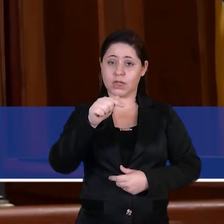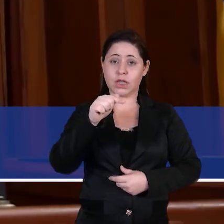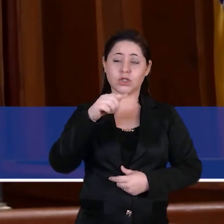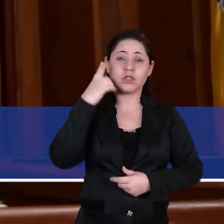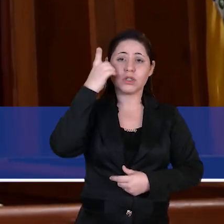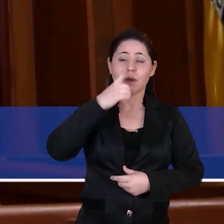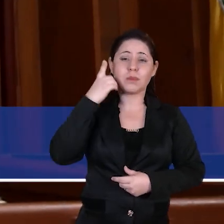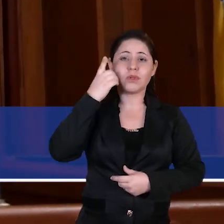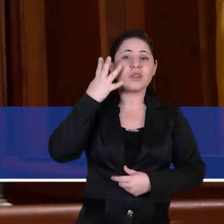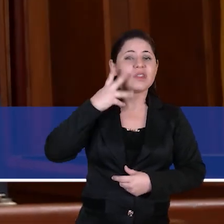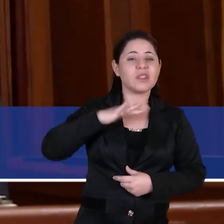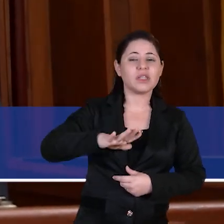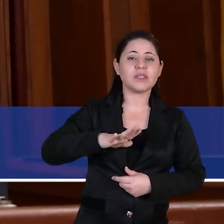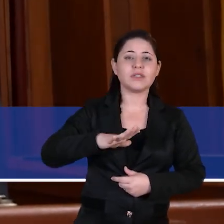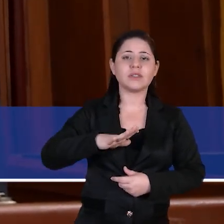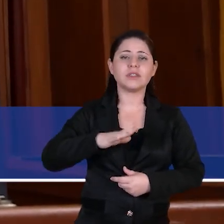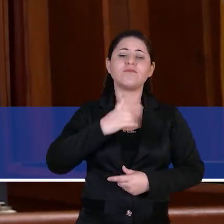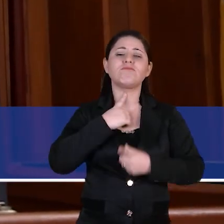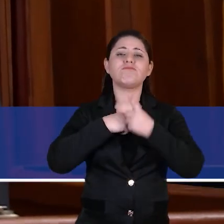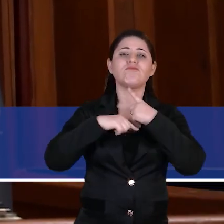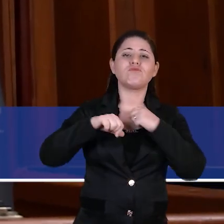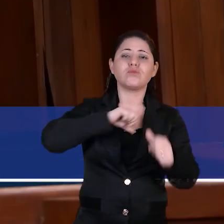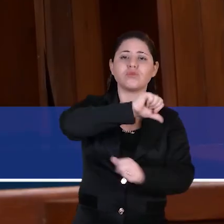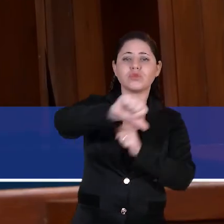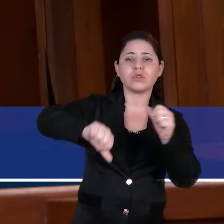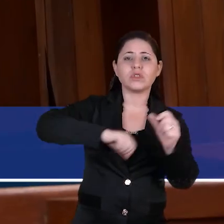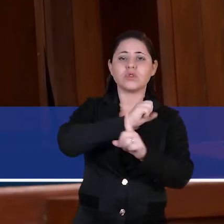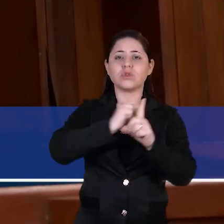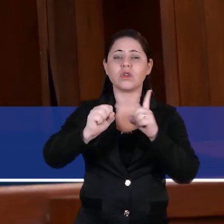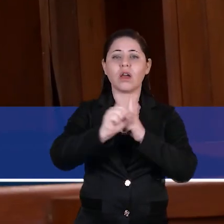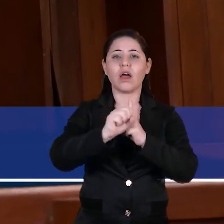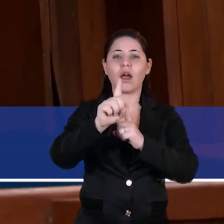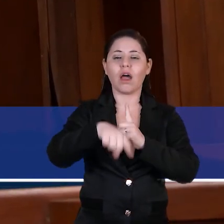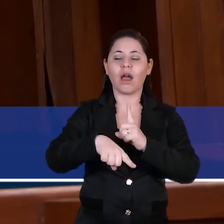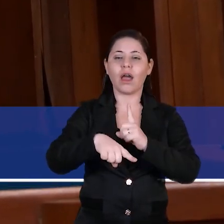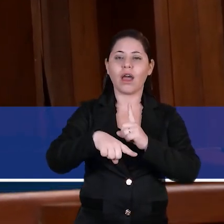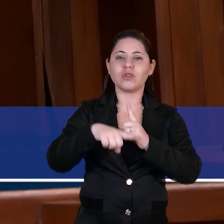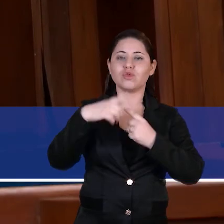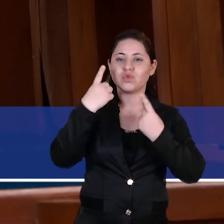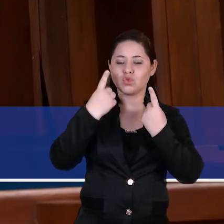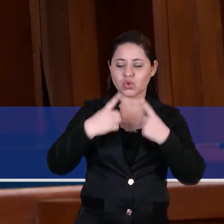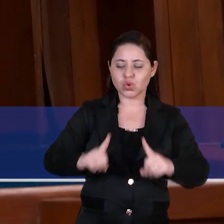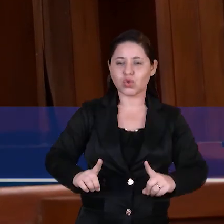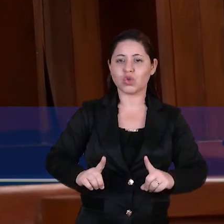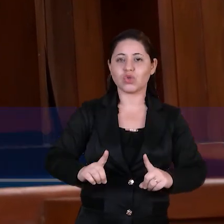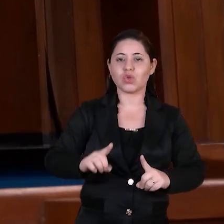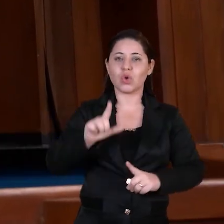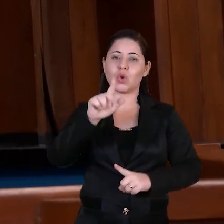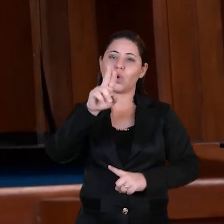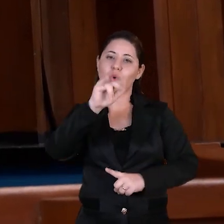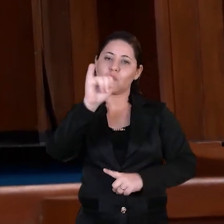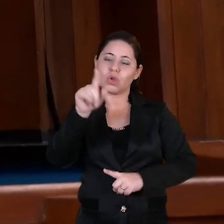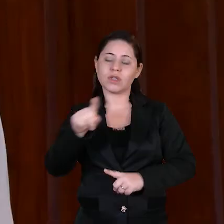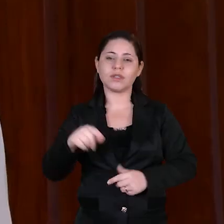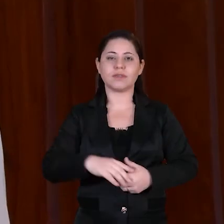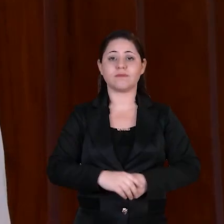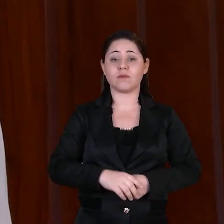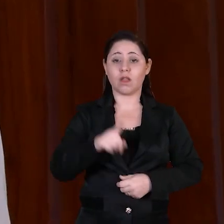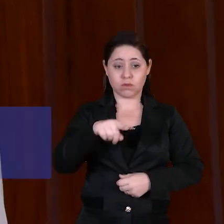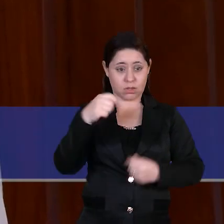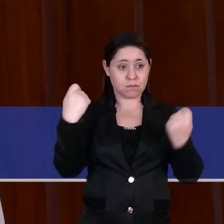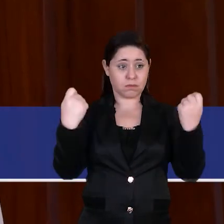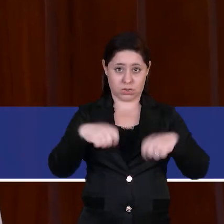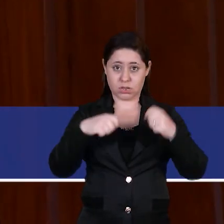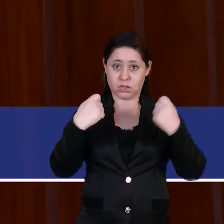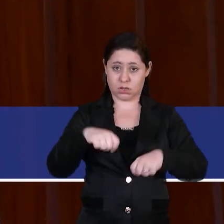kids expressou um desejo de mudança na sociedade. Esse foi o espírito do discurso de Luiz Gabriel, de 9 anos. Você tem que